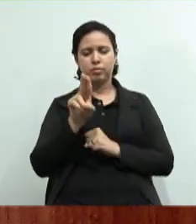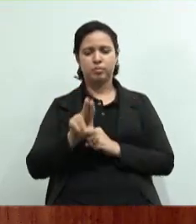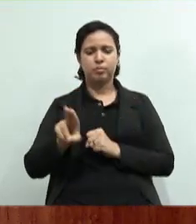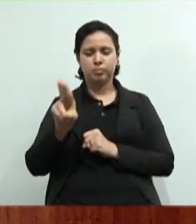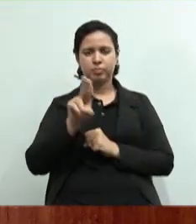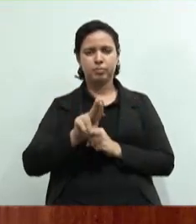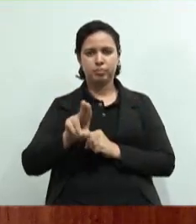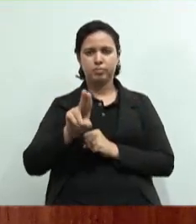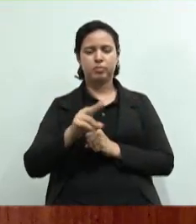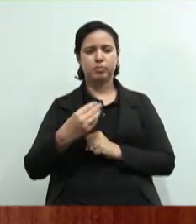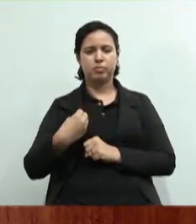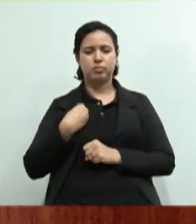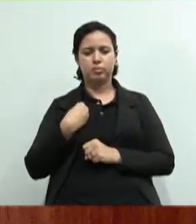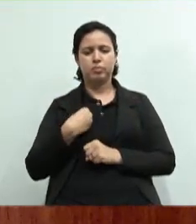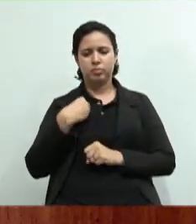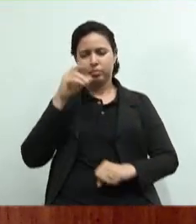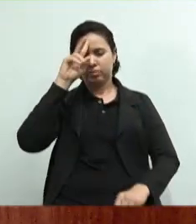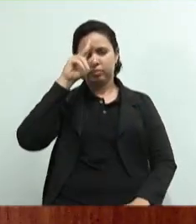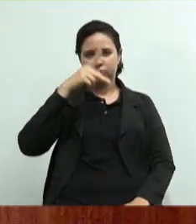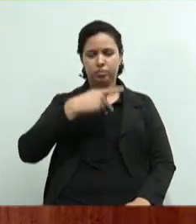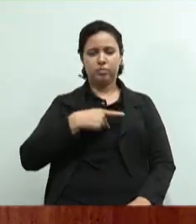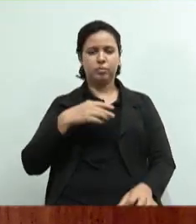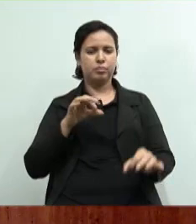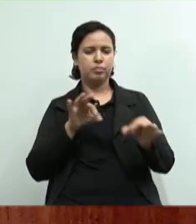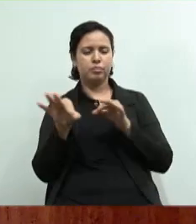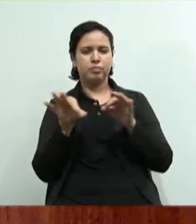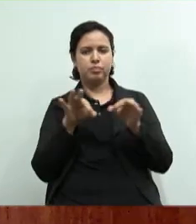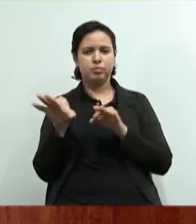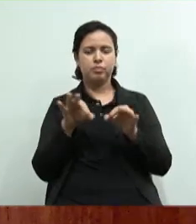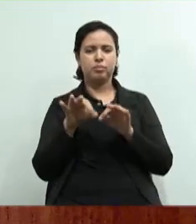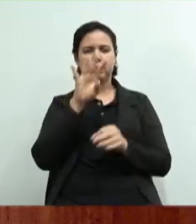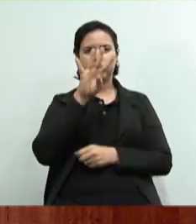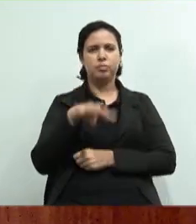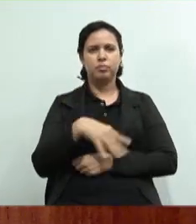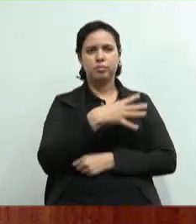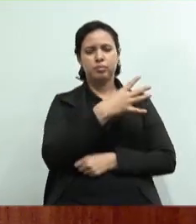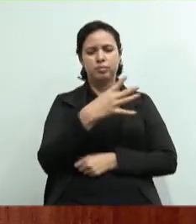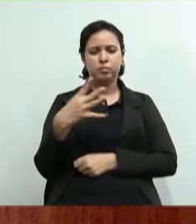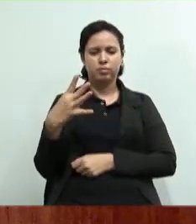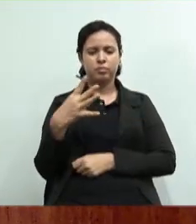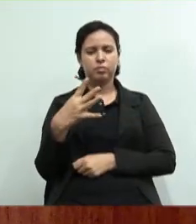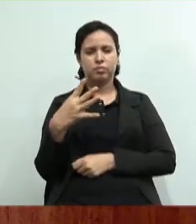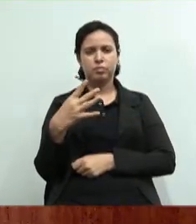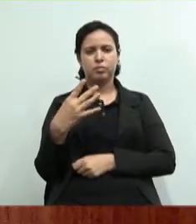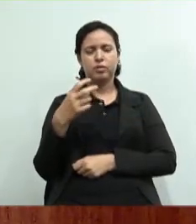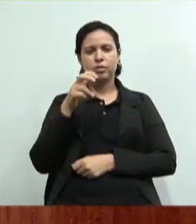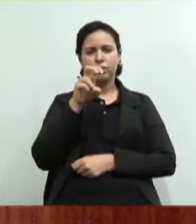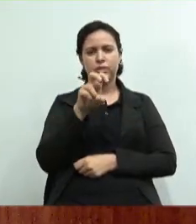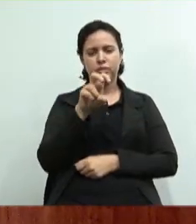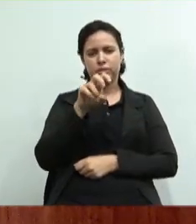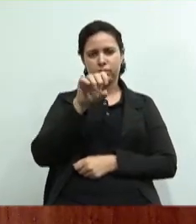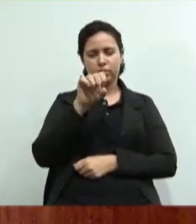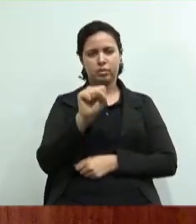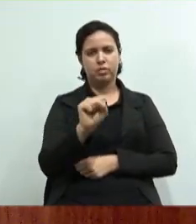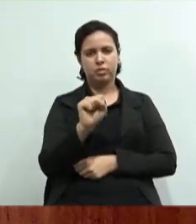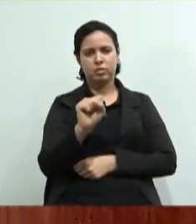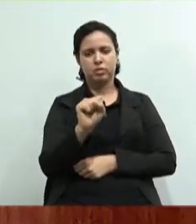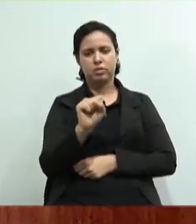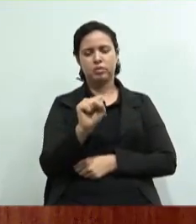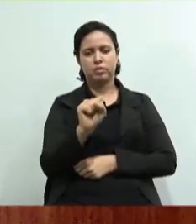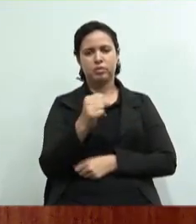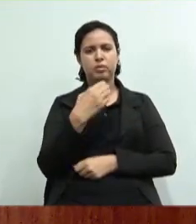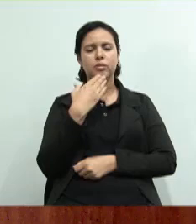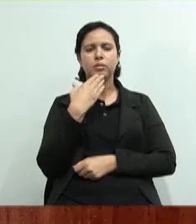na vida pessoal também. É verdade. Né? Planejamento, né? O fluxograma, uhum. Agora os 5S aqui também, né? Eu pedi